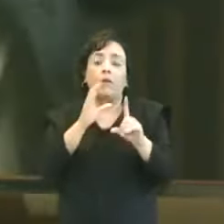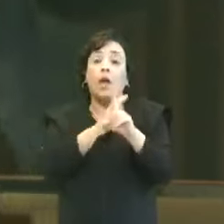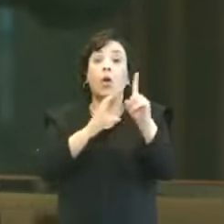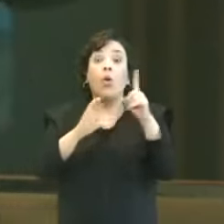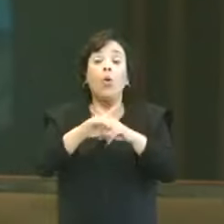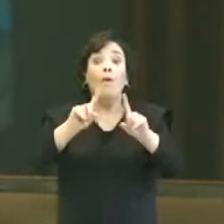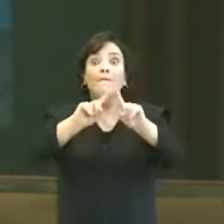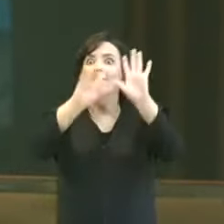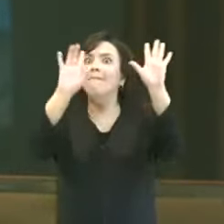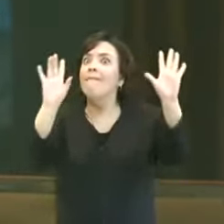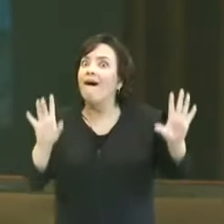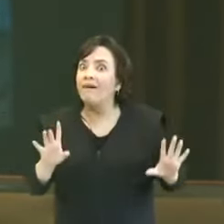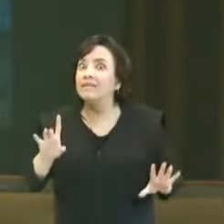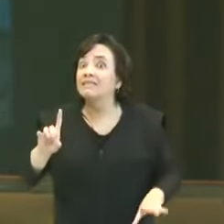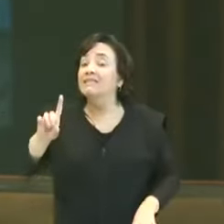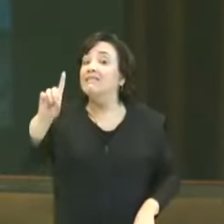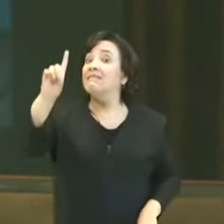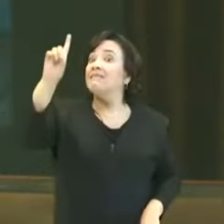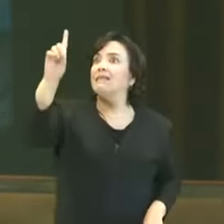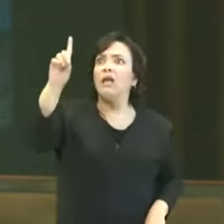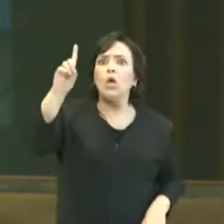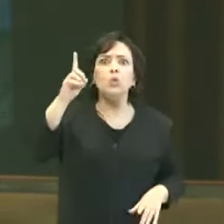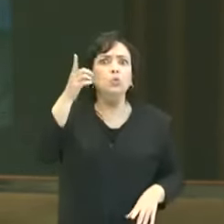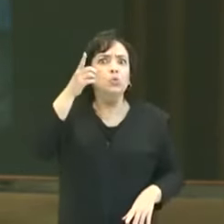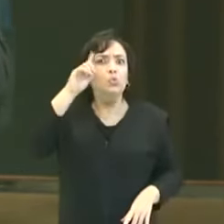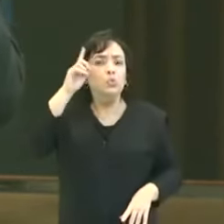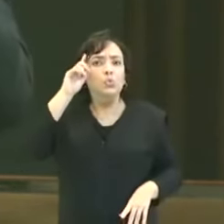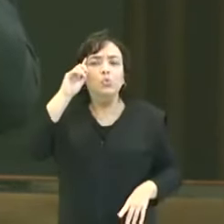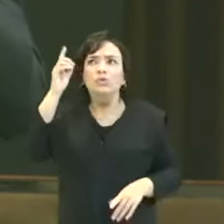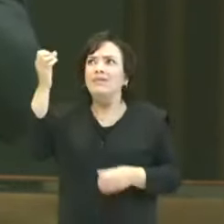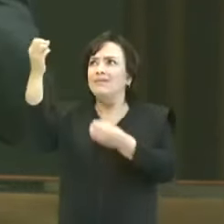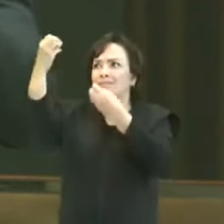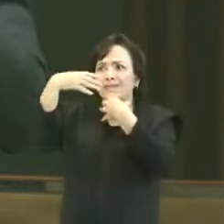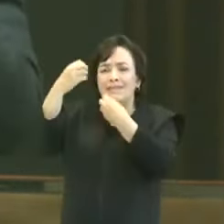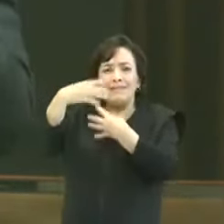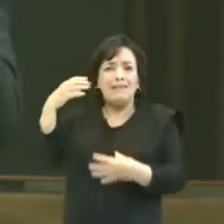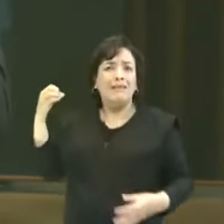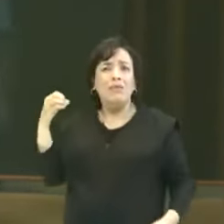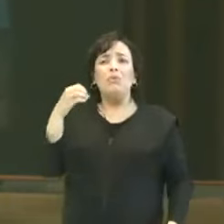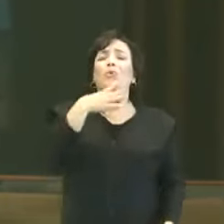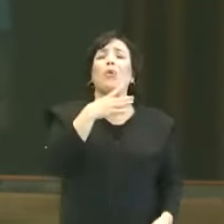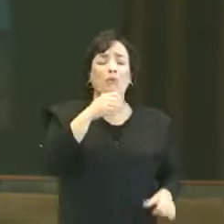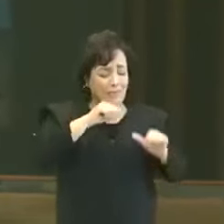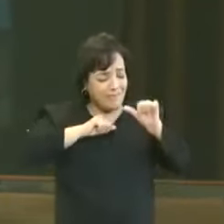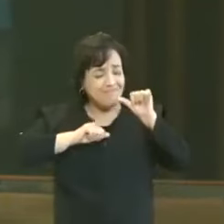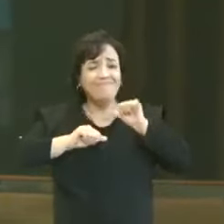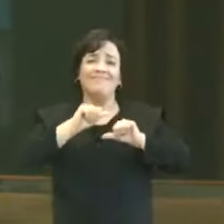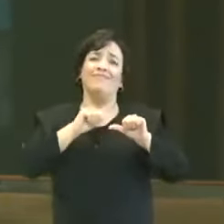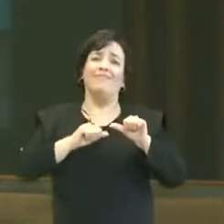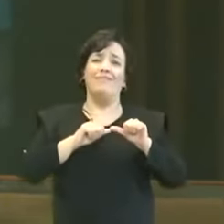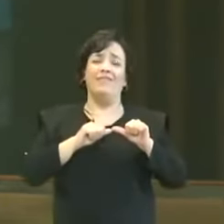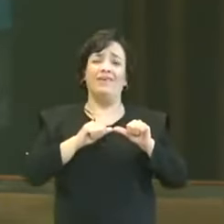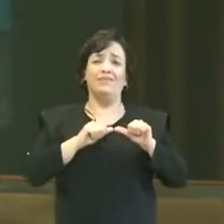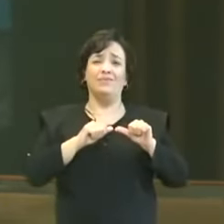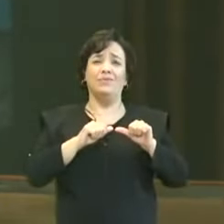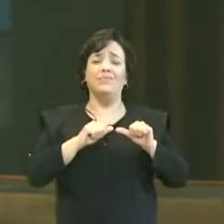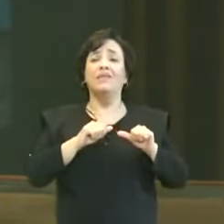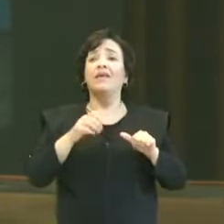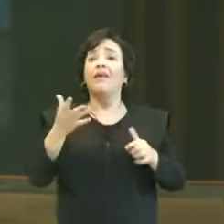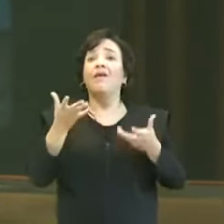vida de revelação em revelação, de glória em glória. E eu quero te apresentar este lugar da constância. A